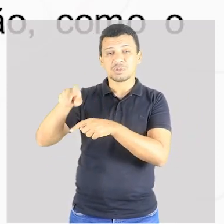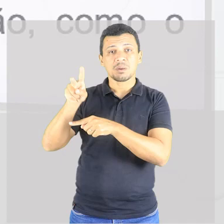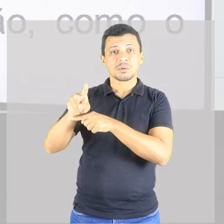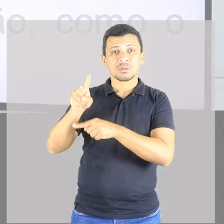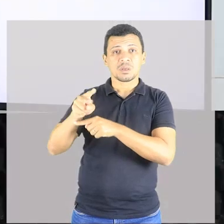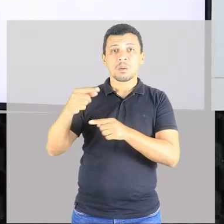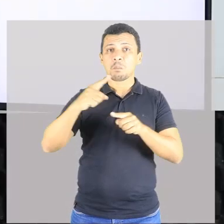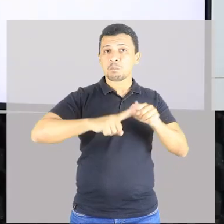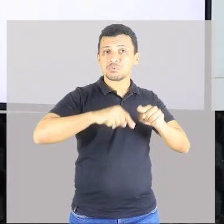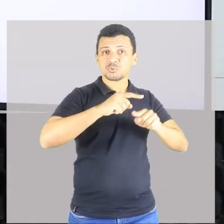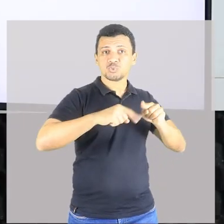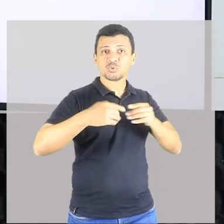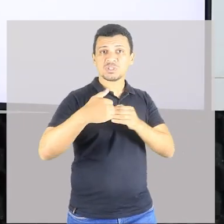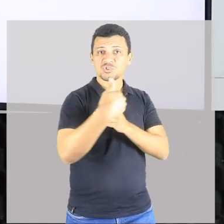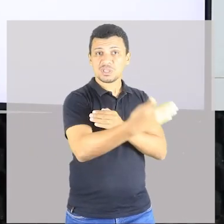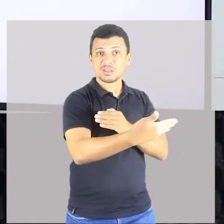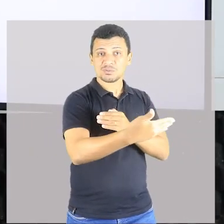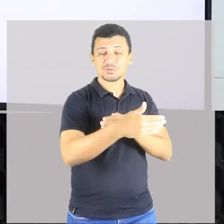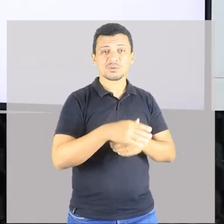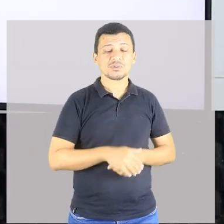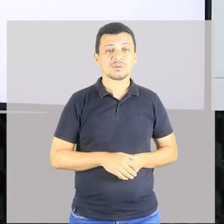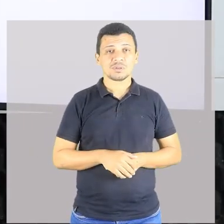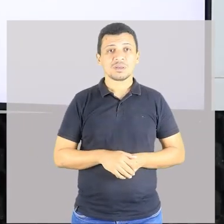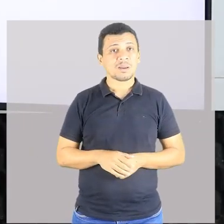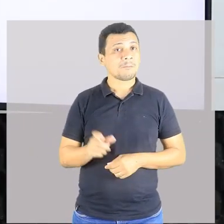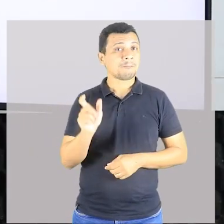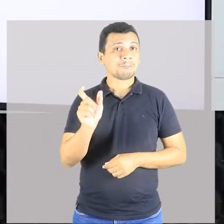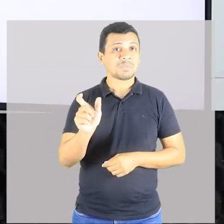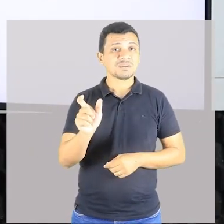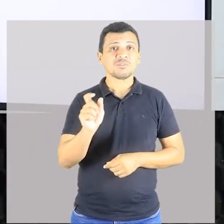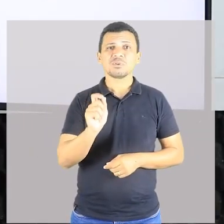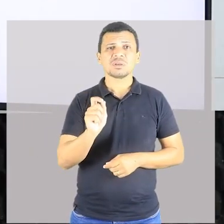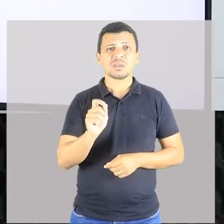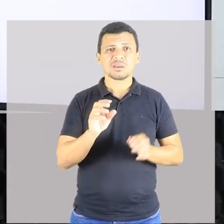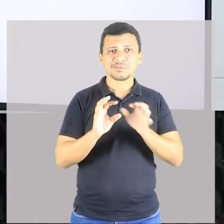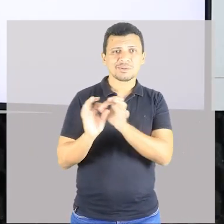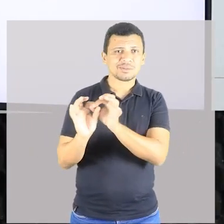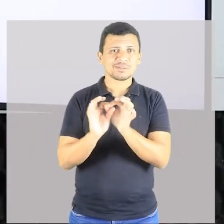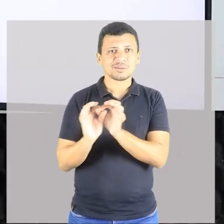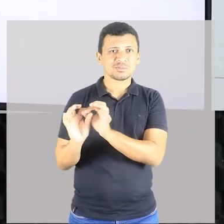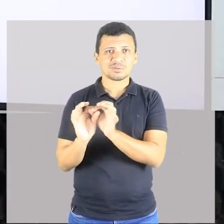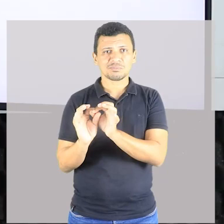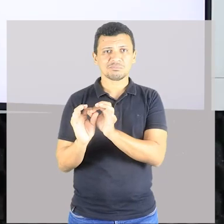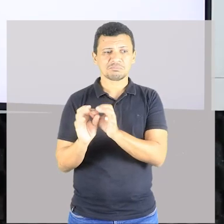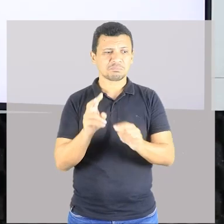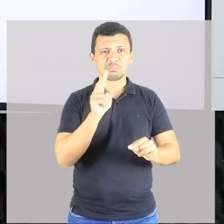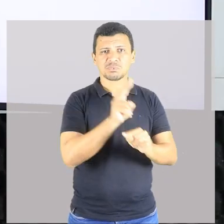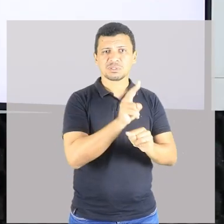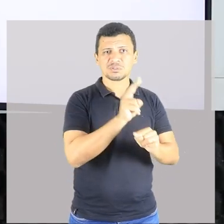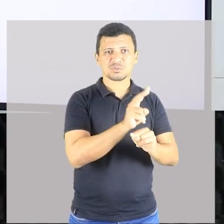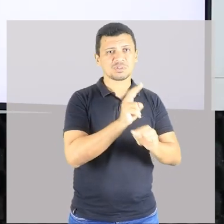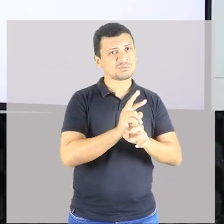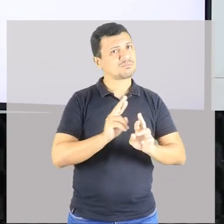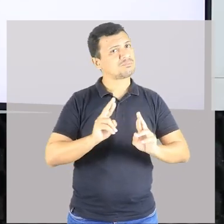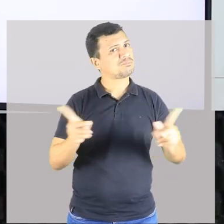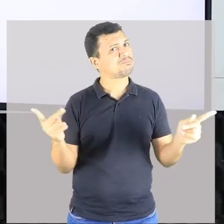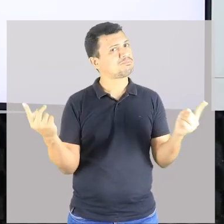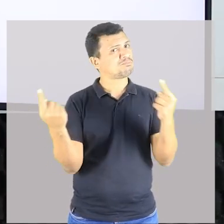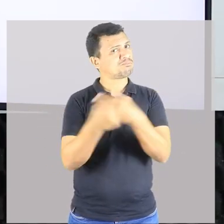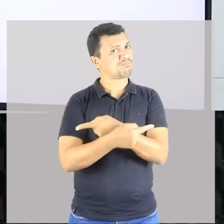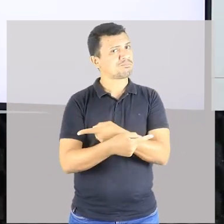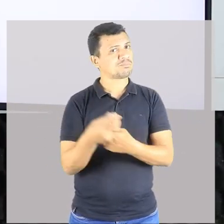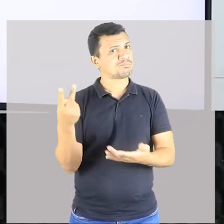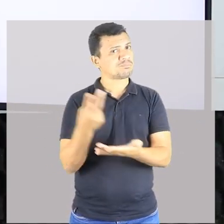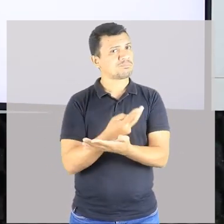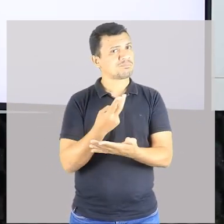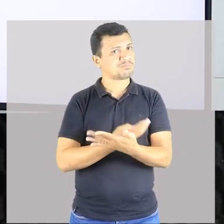produtos externos. Ora, se a palavra-chave da globalização é integração, o protecionismo ele é algo contrário. Tá? Então a letra A estaria